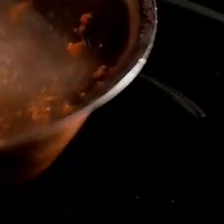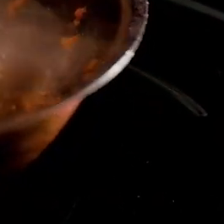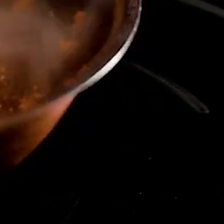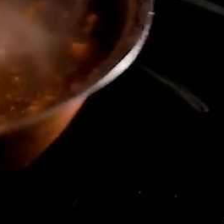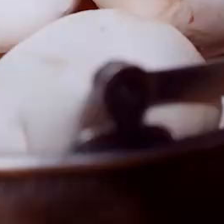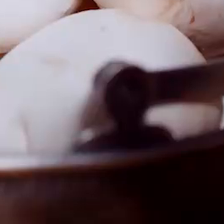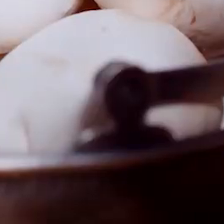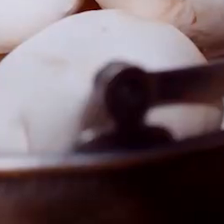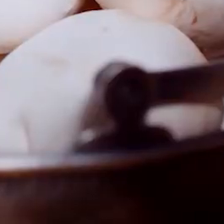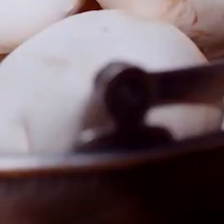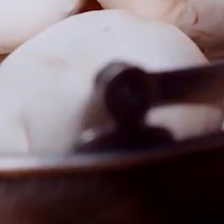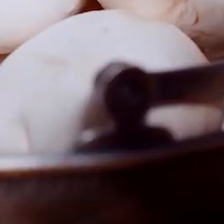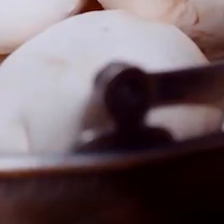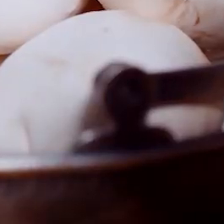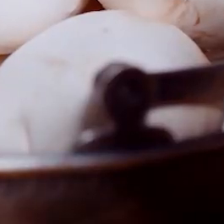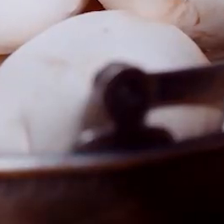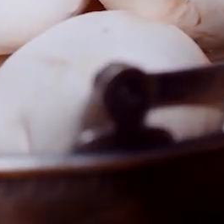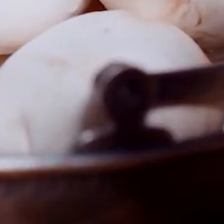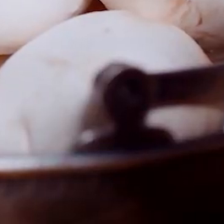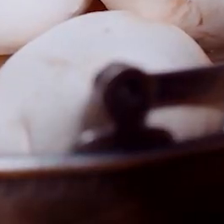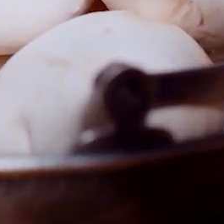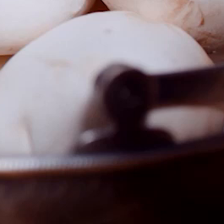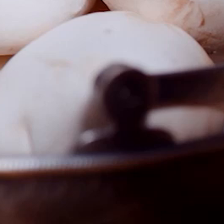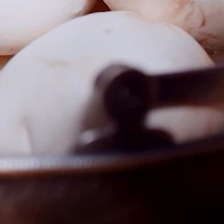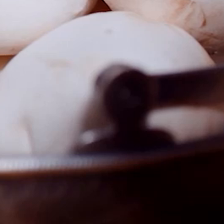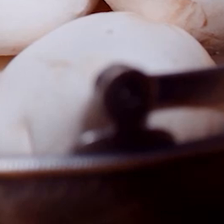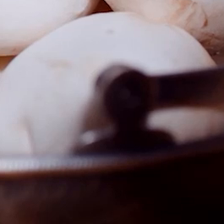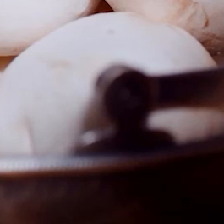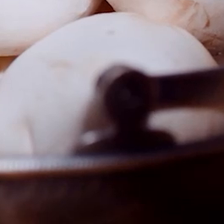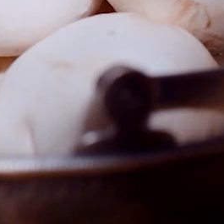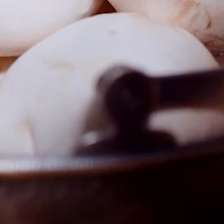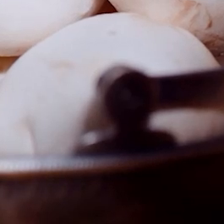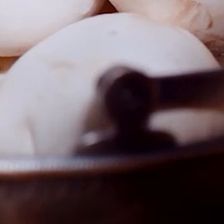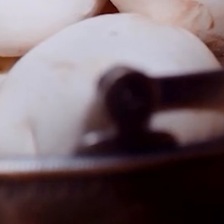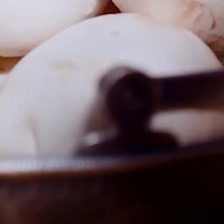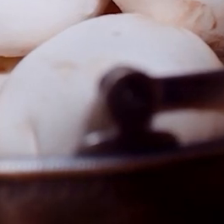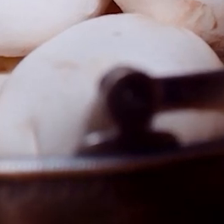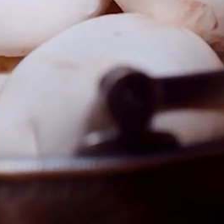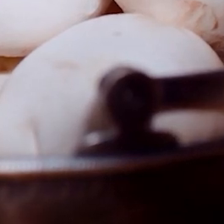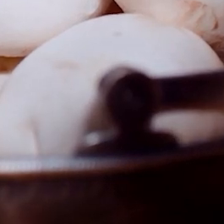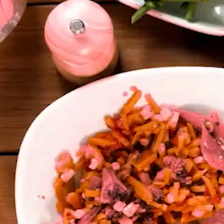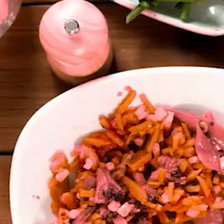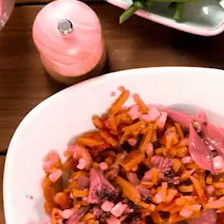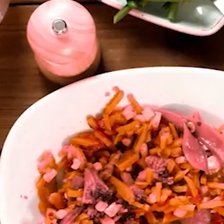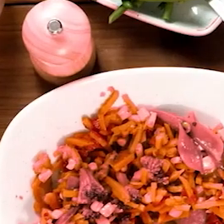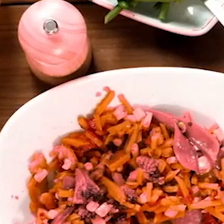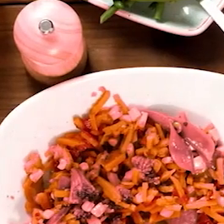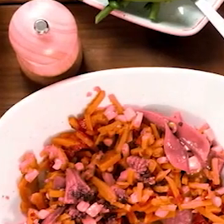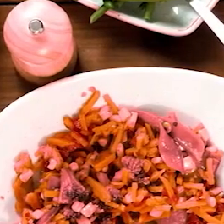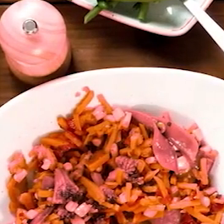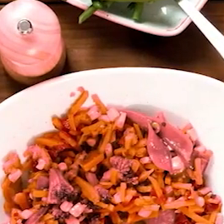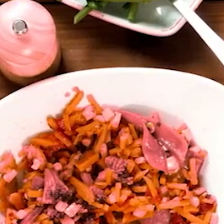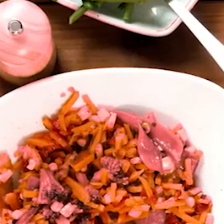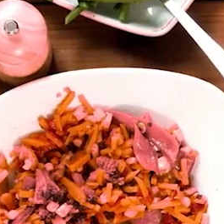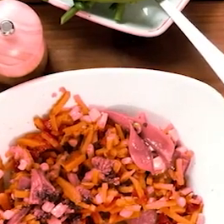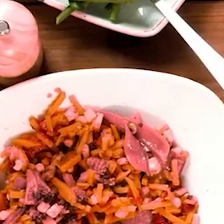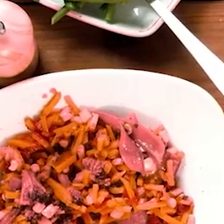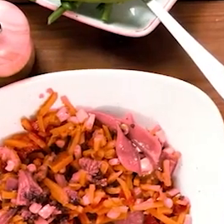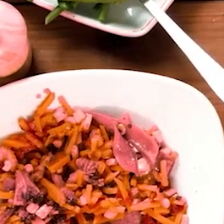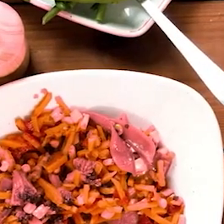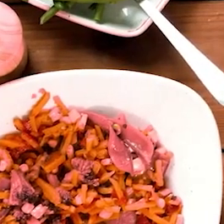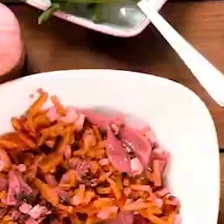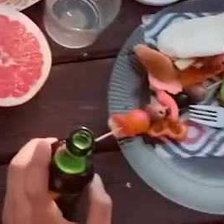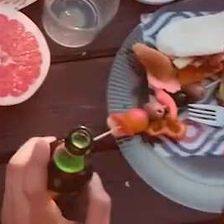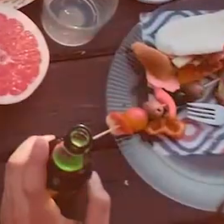Temos fome, fome do reino. Temos que nos alimentar da comida boa, daquilo que o Senhor nos